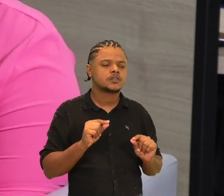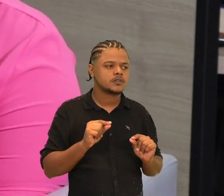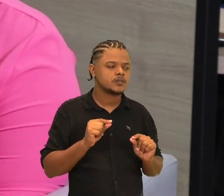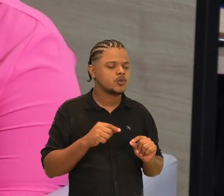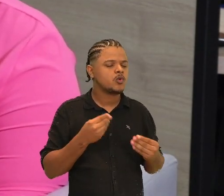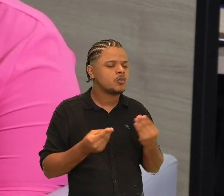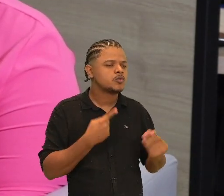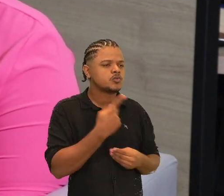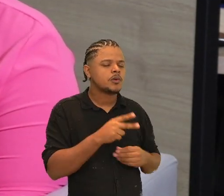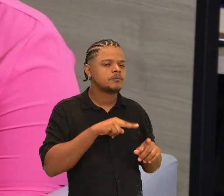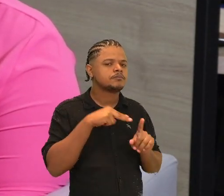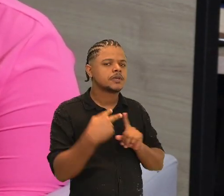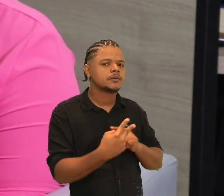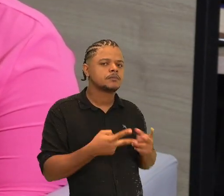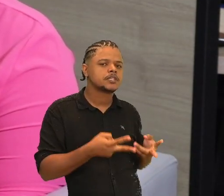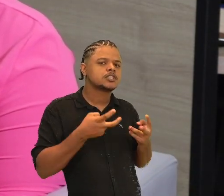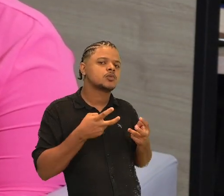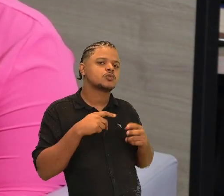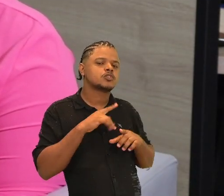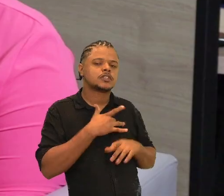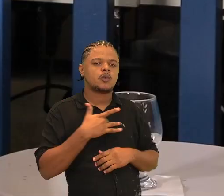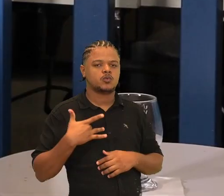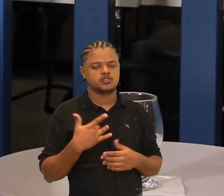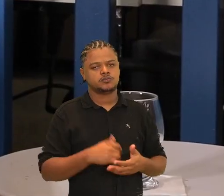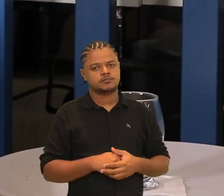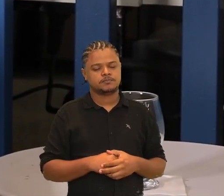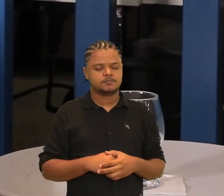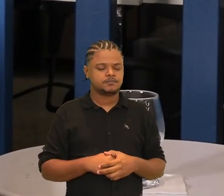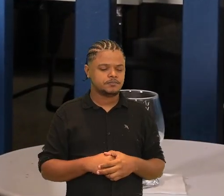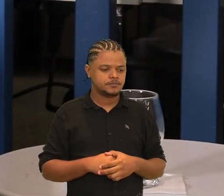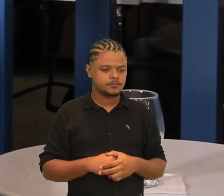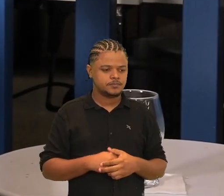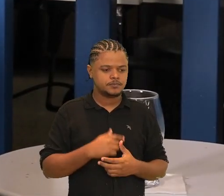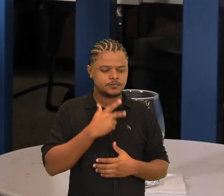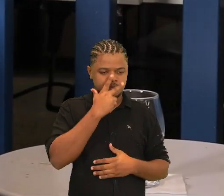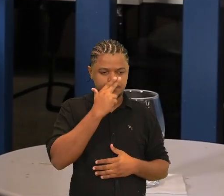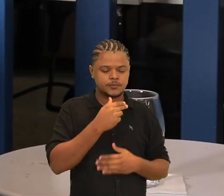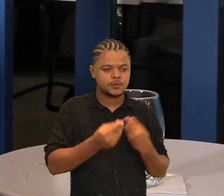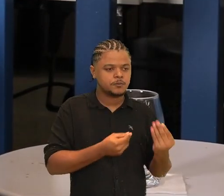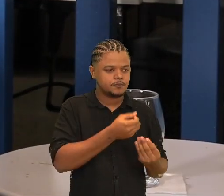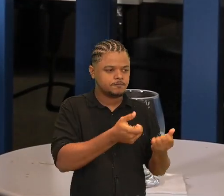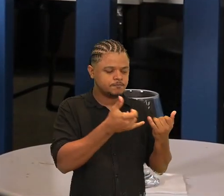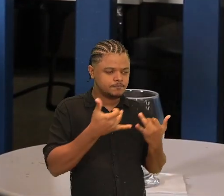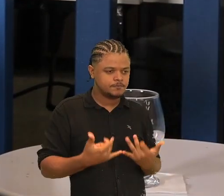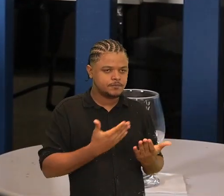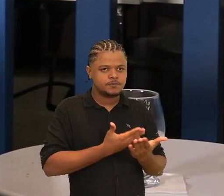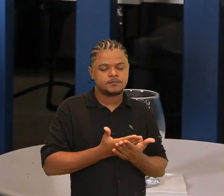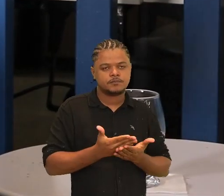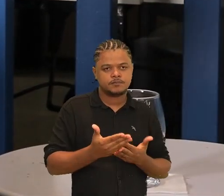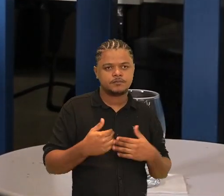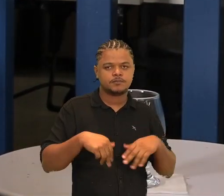tua percepção do ponto de vista da saúde? Eu acho que eu até comecei falando isso no início, né, quando